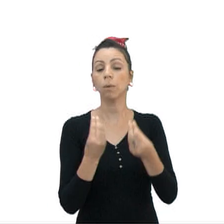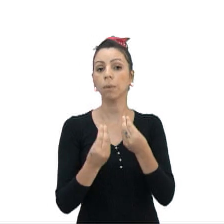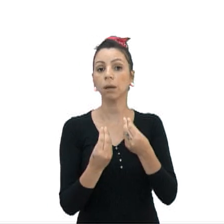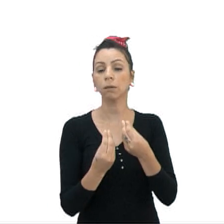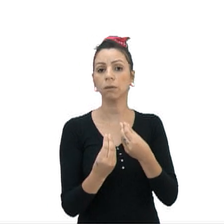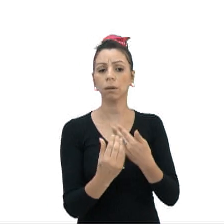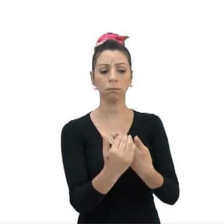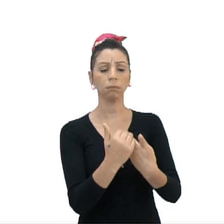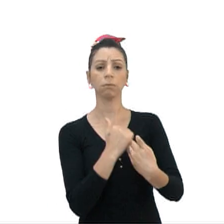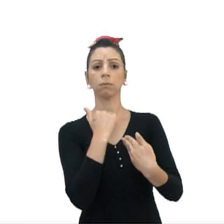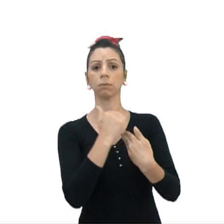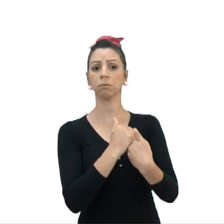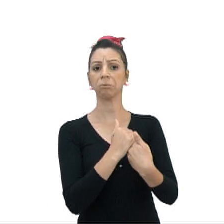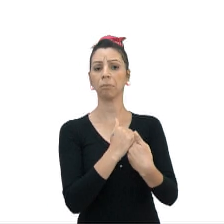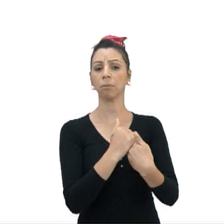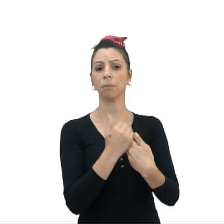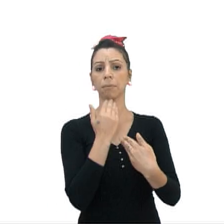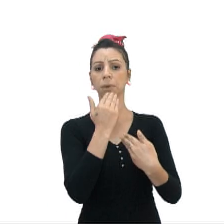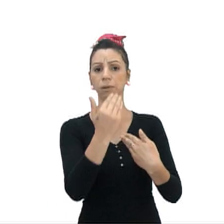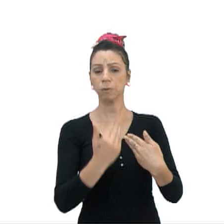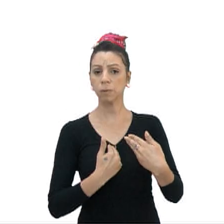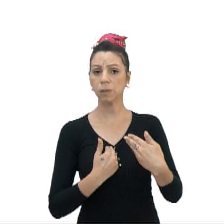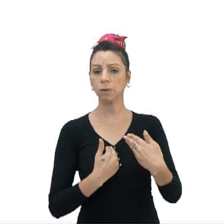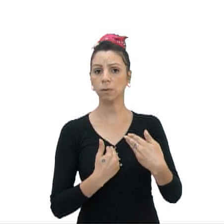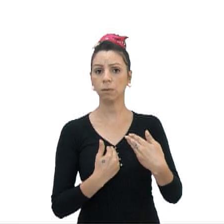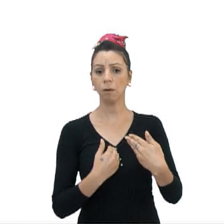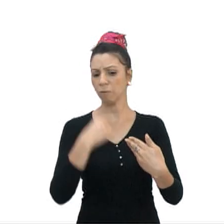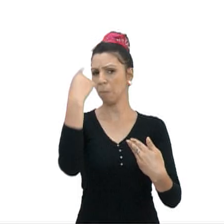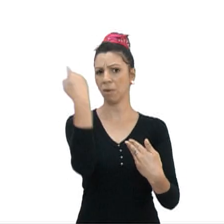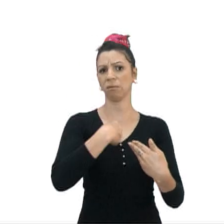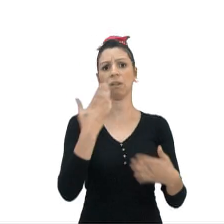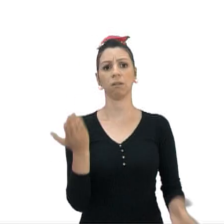pedido, conselho a si mesmo. Eu não vou mandar